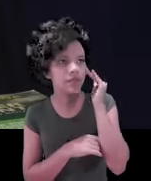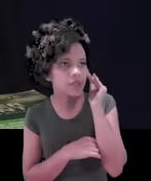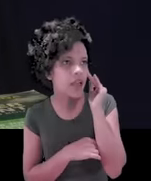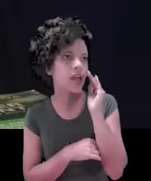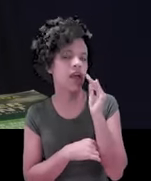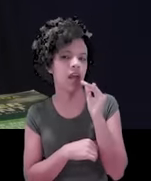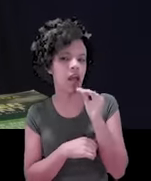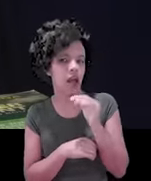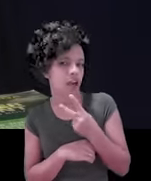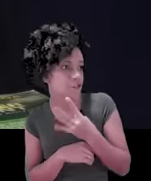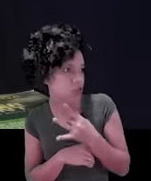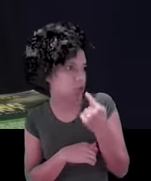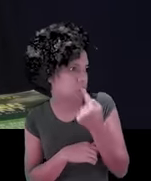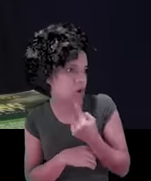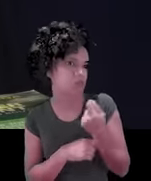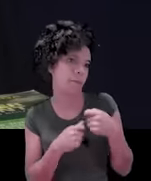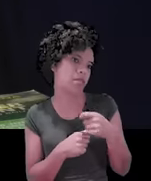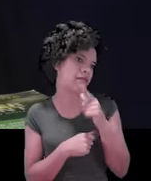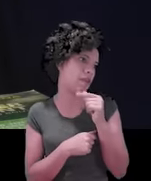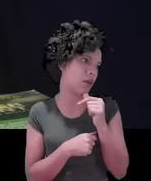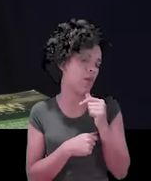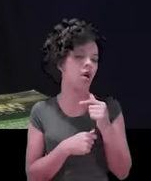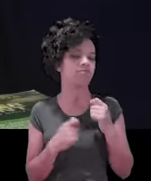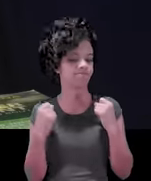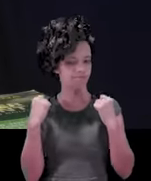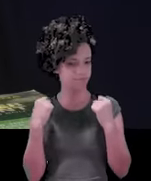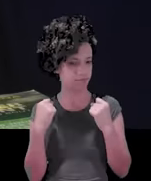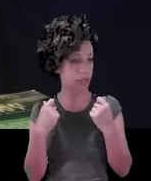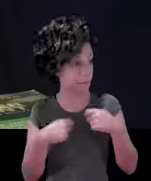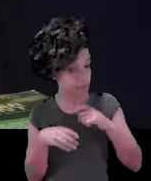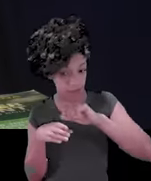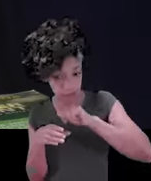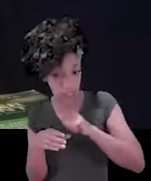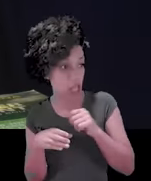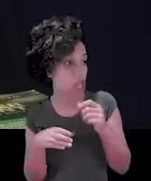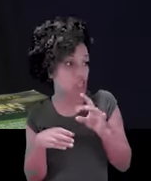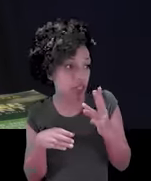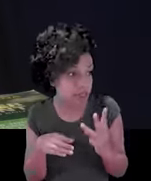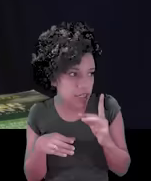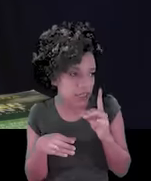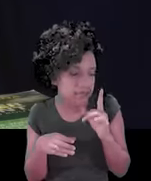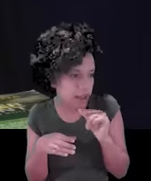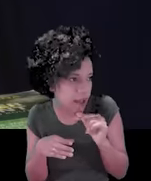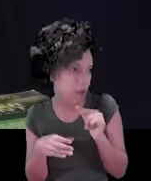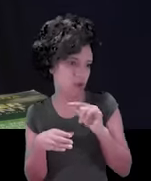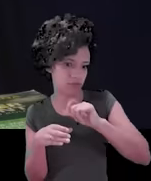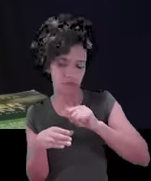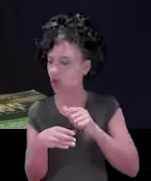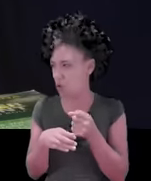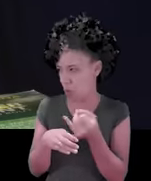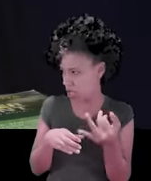que das coisas 24 horas se não precisa beber água tá hidratado tem que salvar aquela água a pessoa te entregar fazer água mineral é muita água